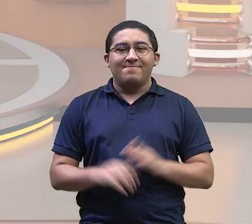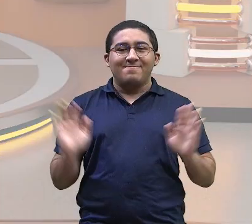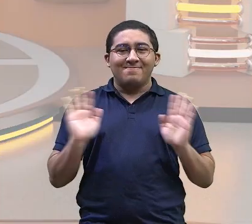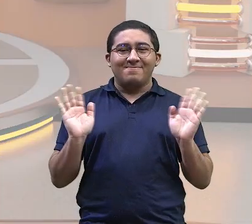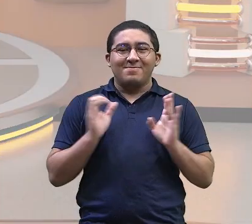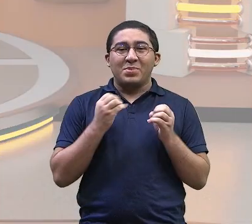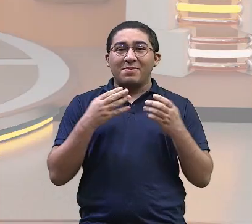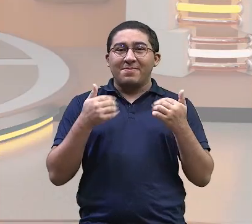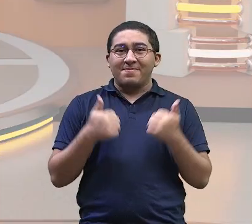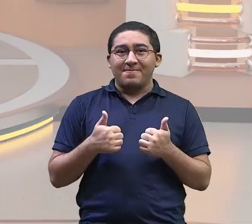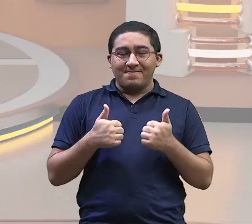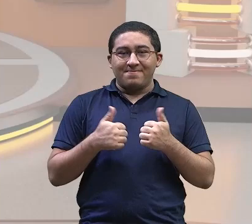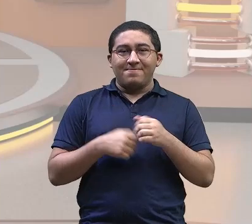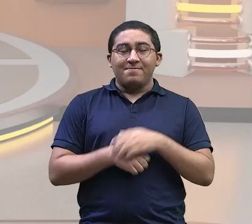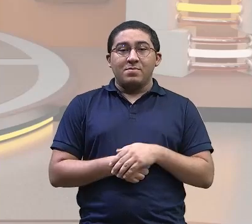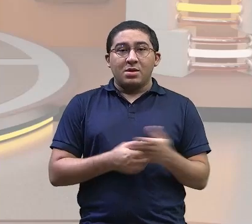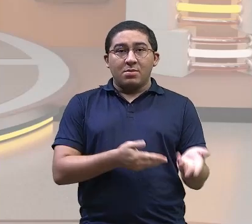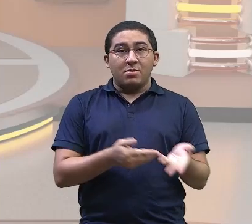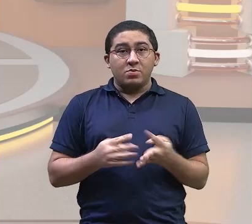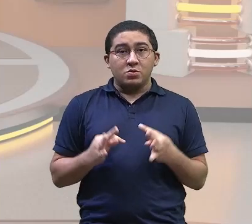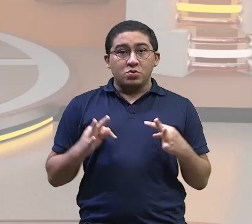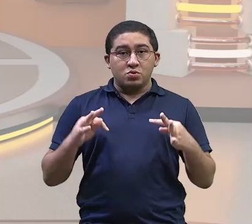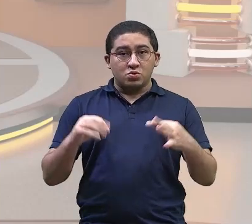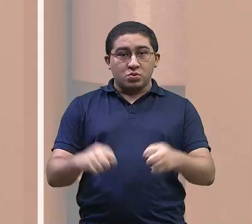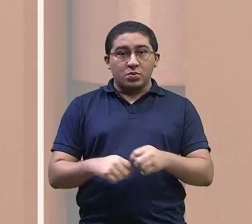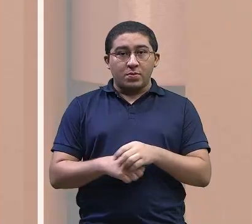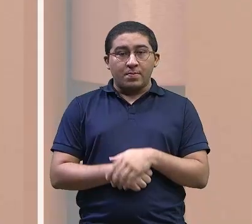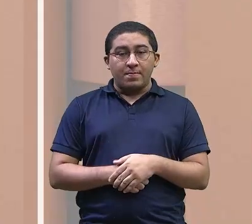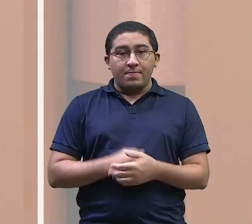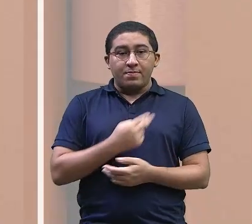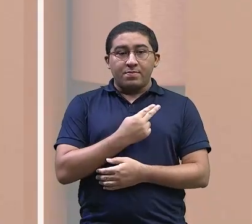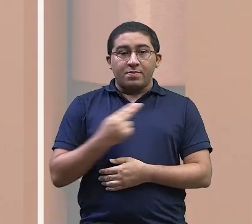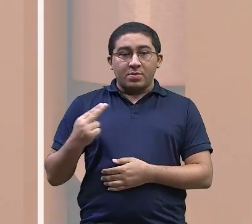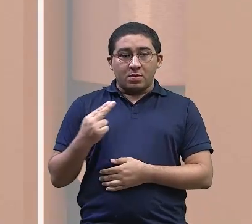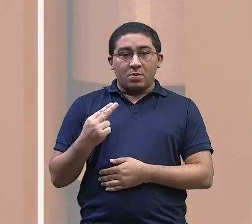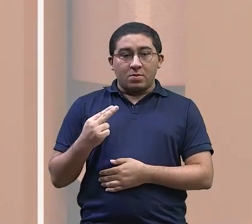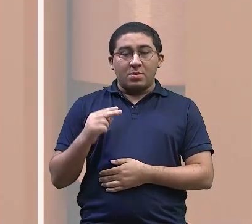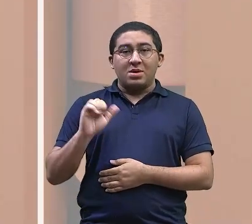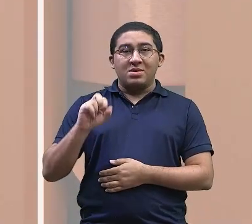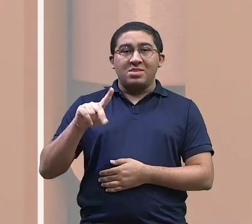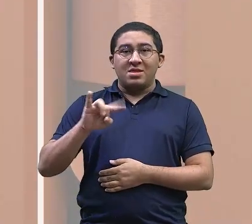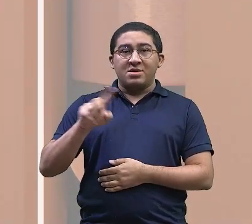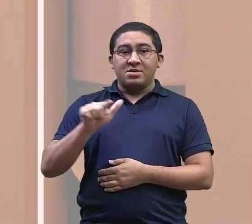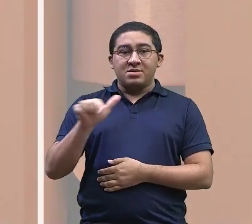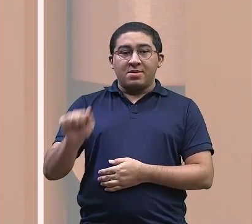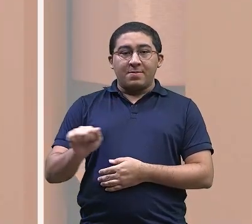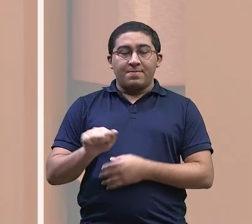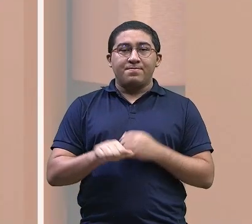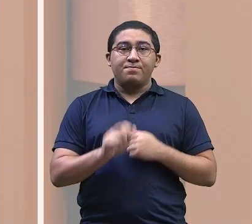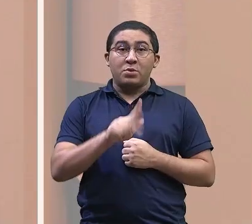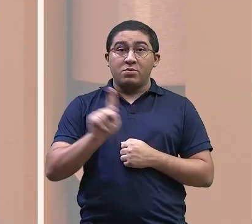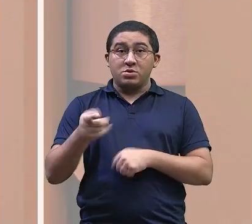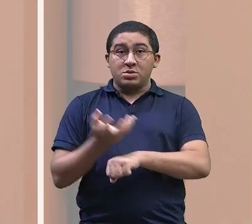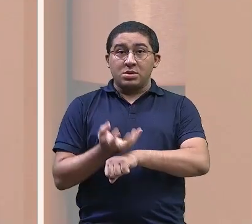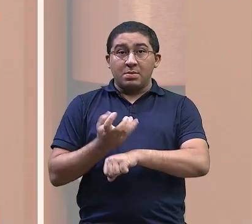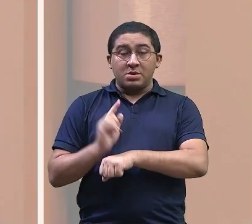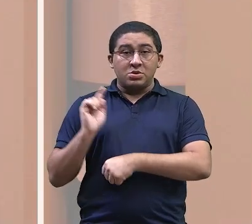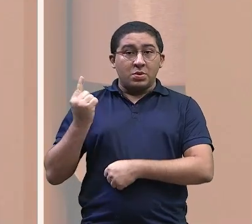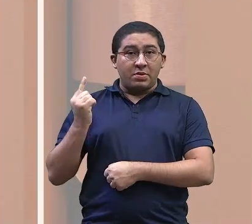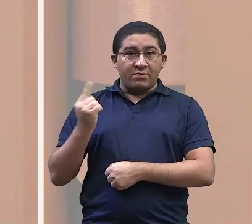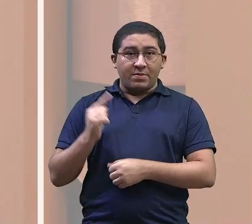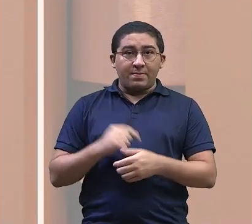Olá, tudo bem com vocês? Sejam todos bem-vindos. Sou a professora Andresa Xavier, professora do componente